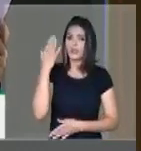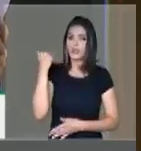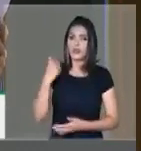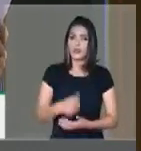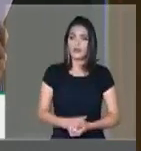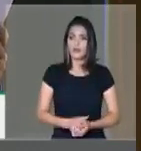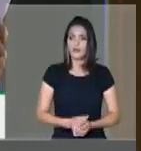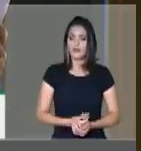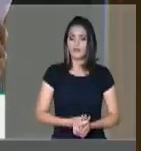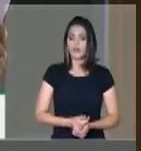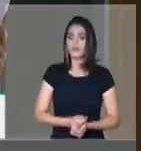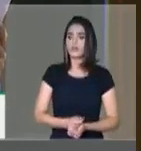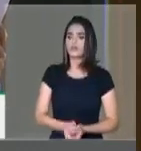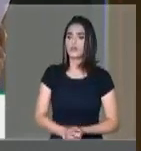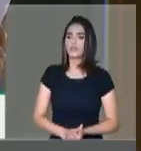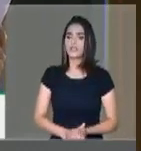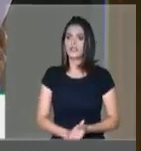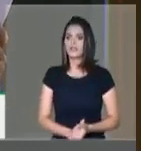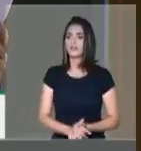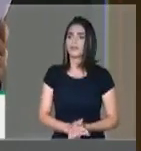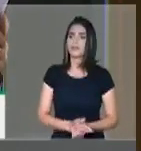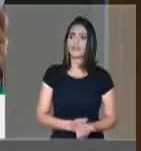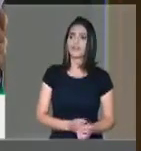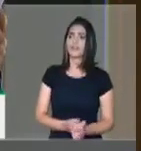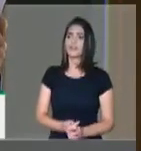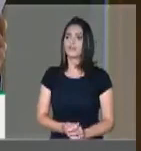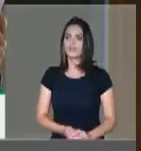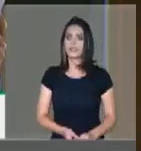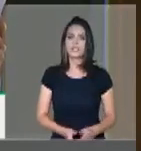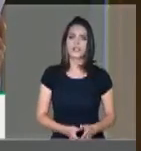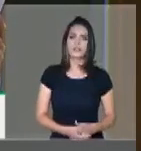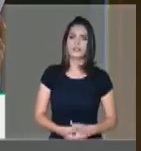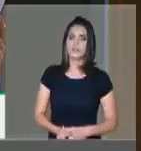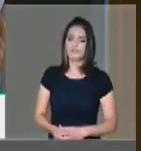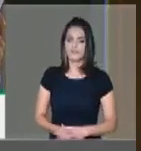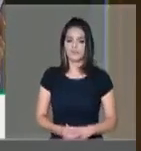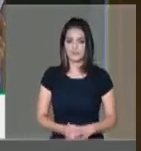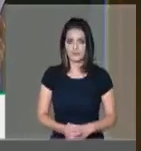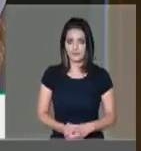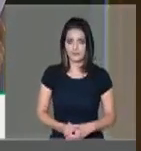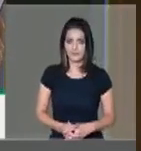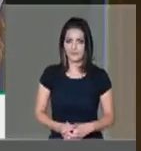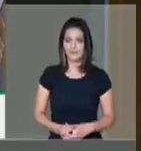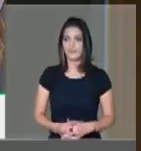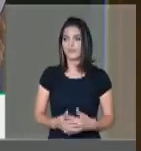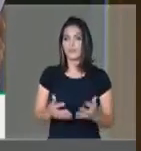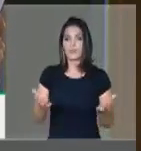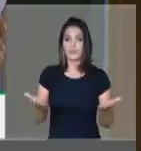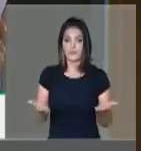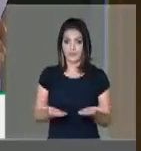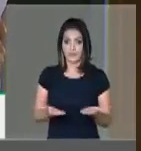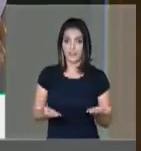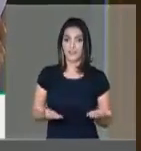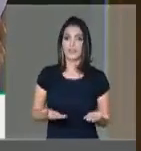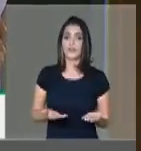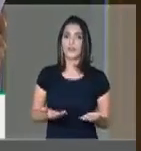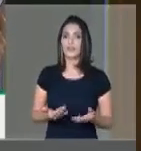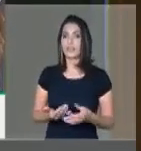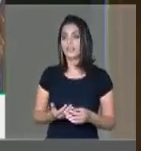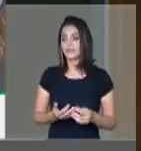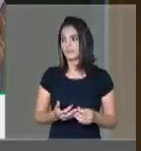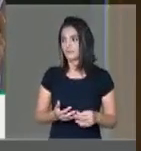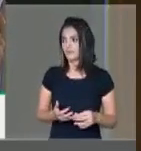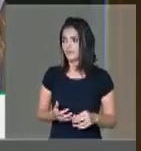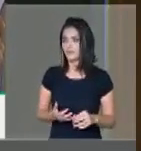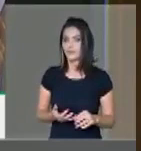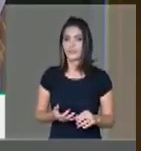Considerando-se que a intenção real do Futurice é reduzir ao mínimo o repasse de recursos públicos